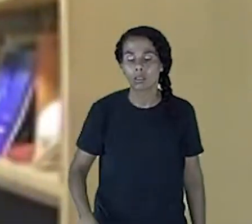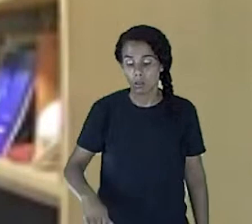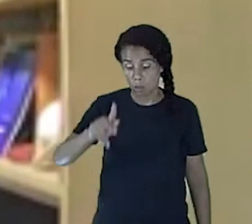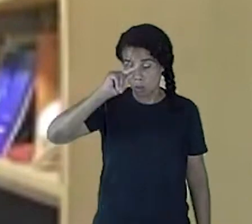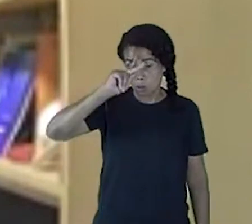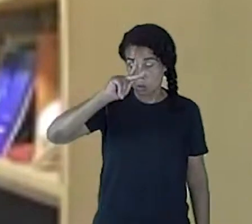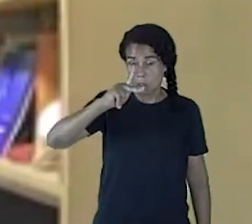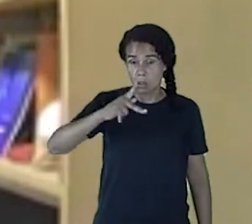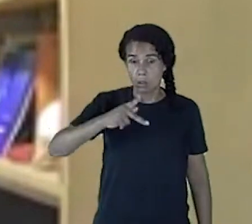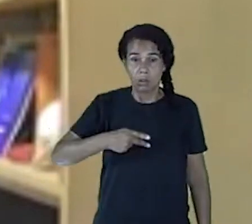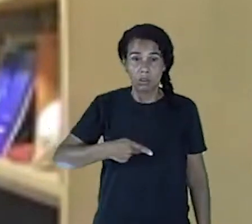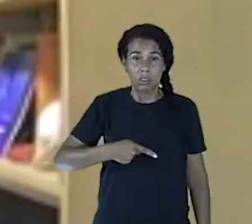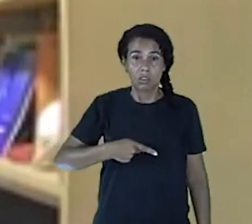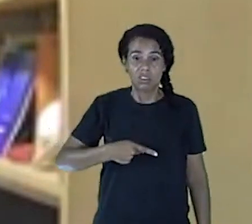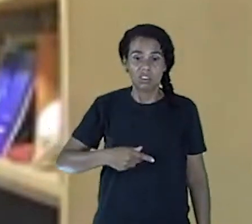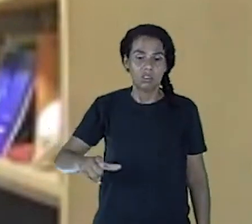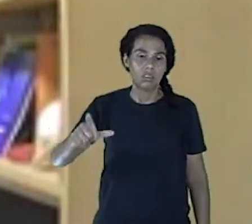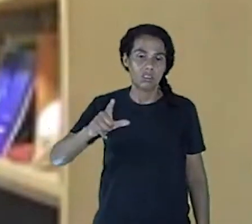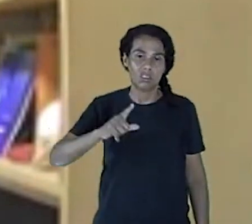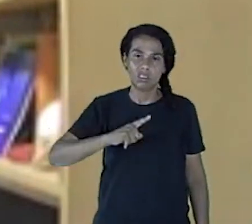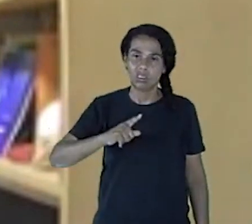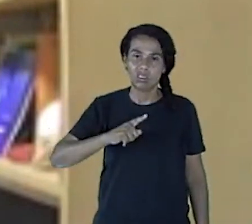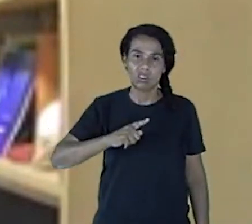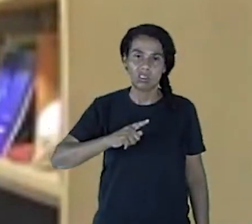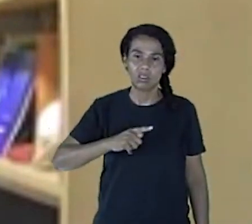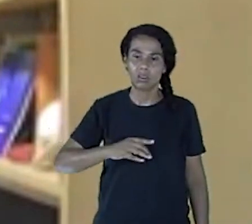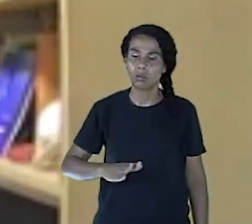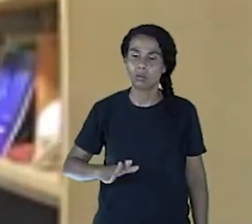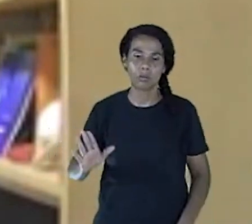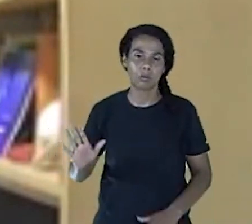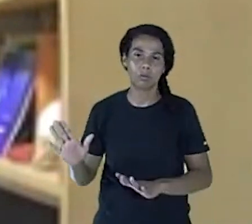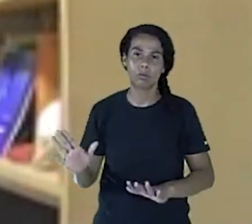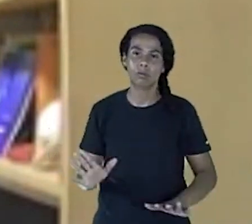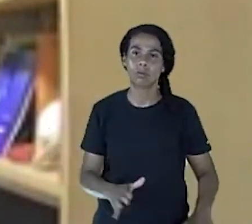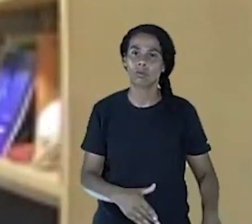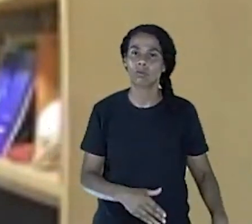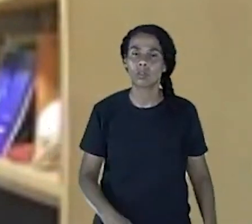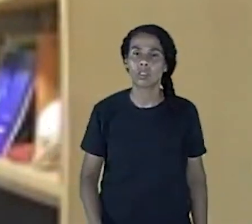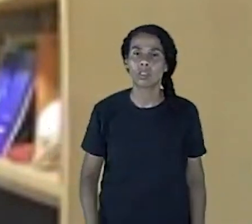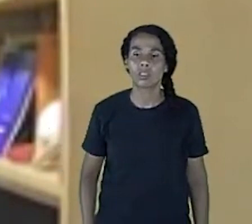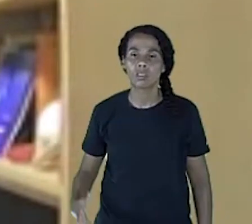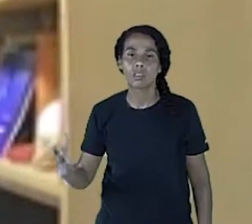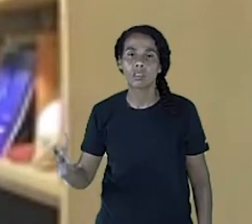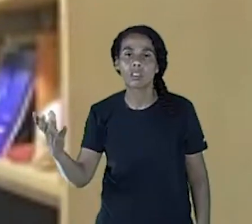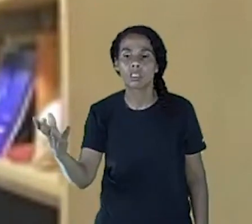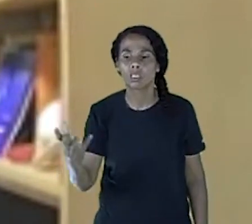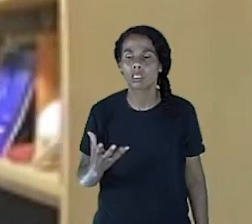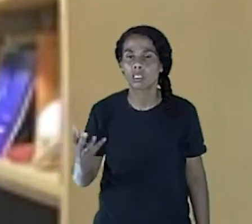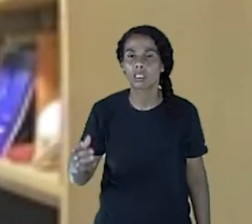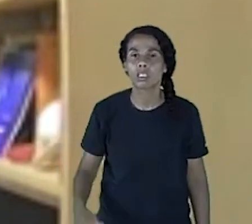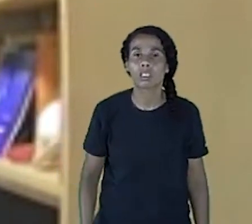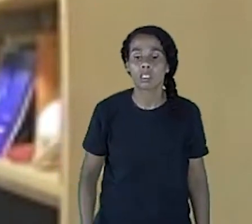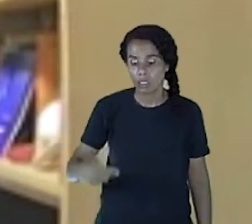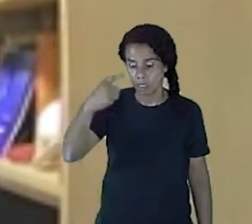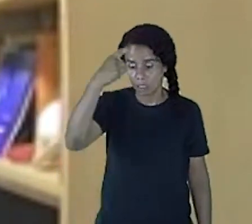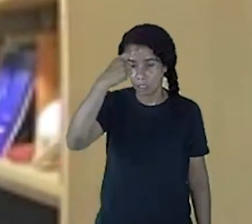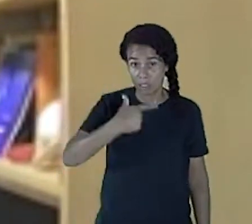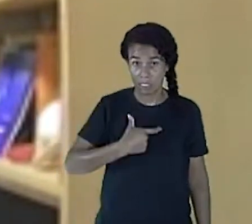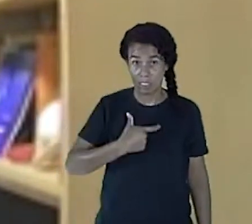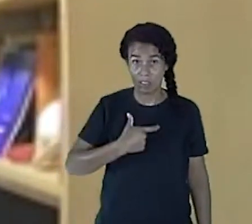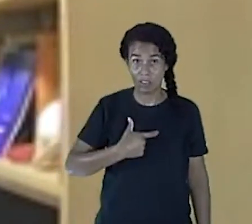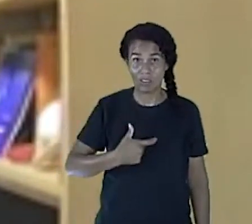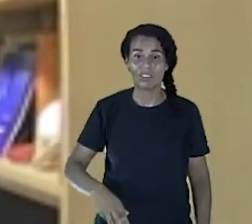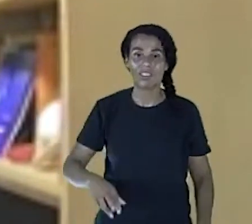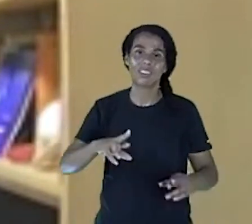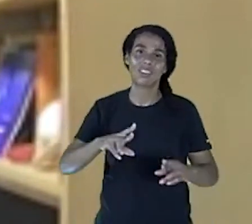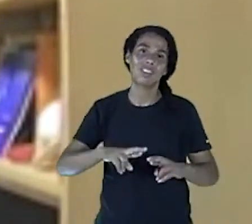ter uma coisa. Não é querer ter, mas querer ser uma coisa. Que eu não sei ainda nem o que